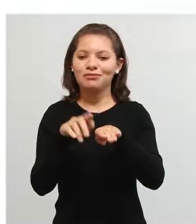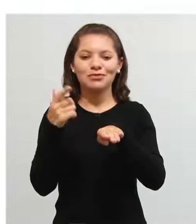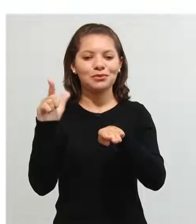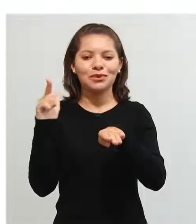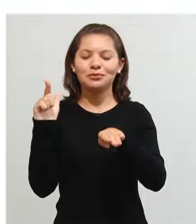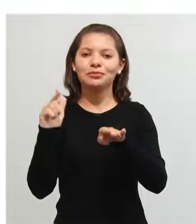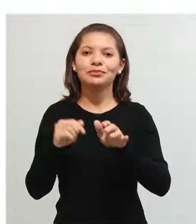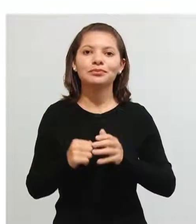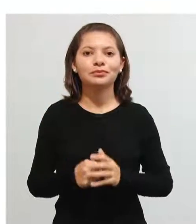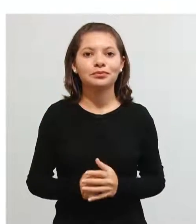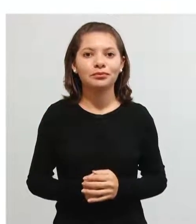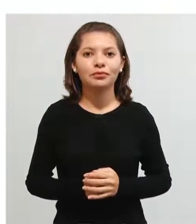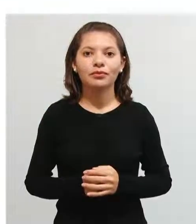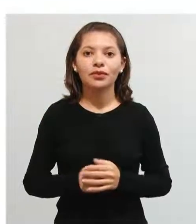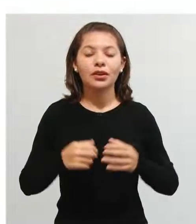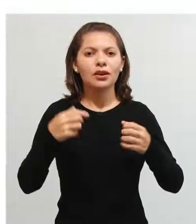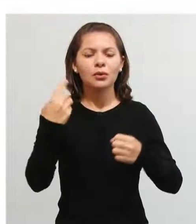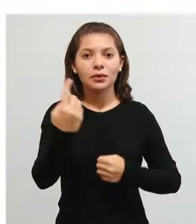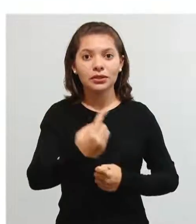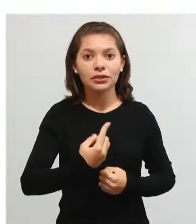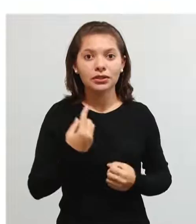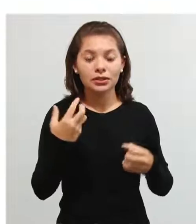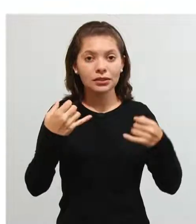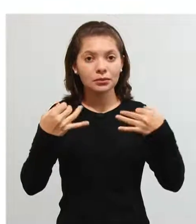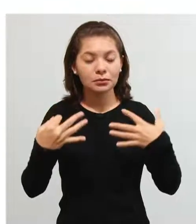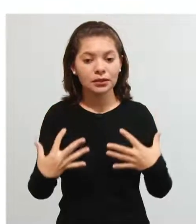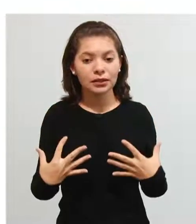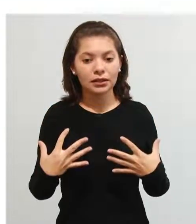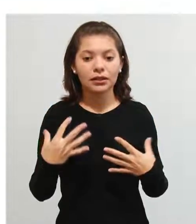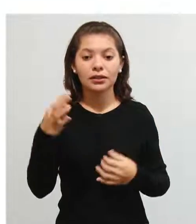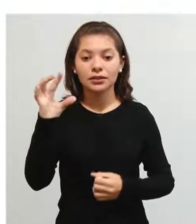igualdade. Quando a gente fala em direito privado,